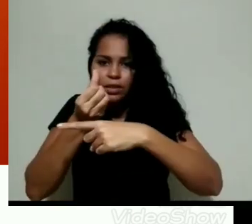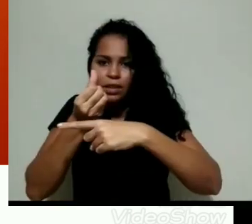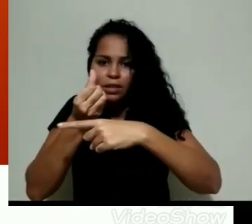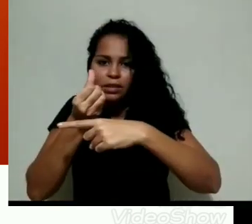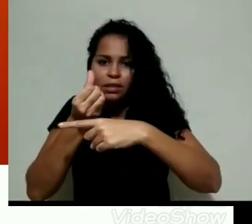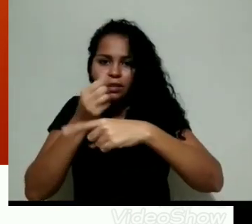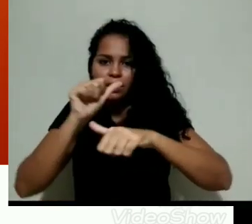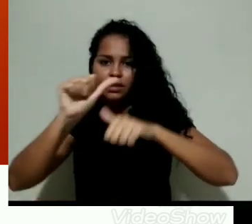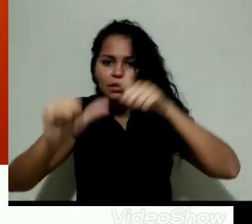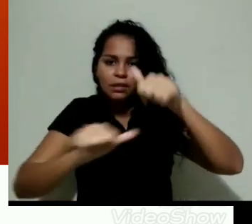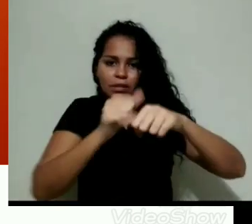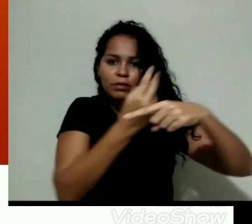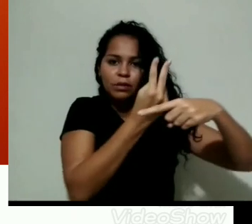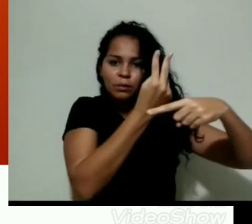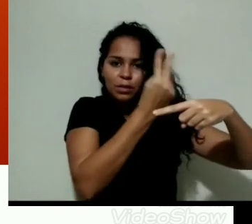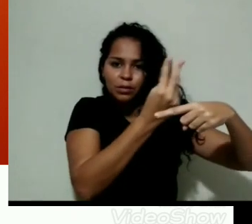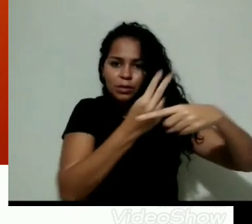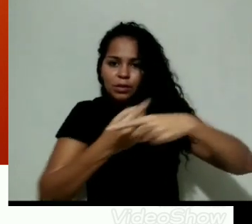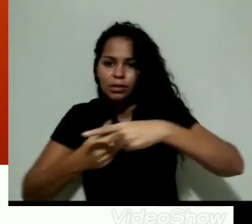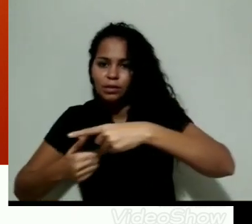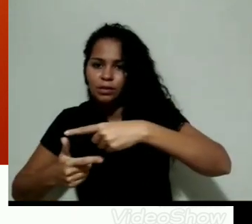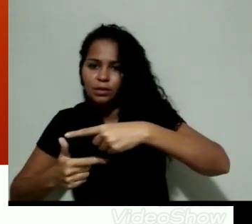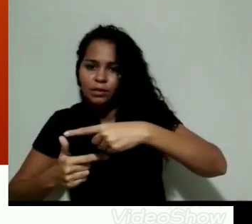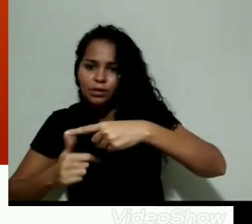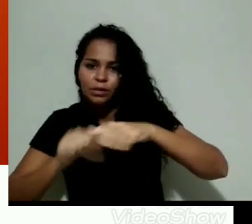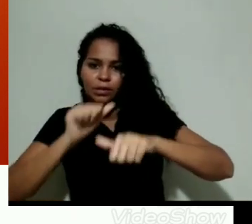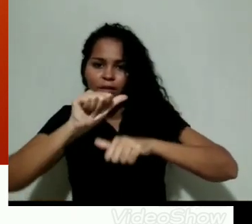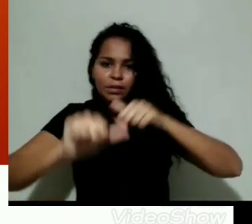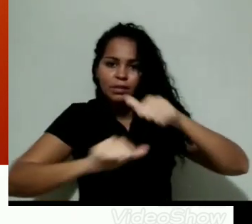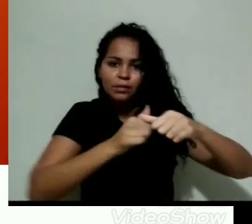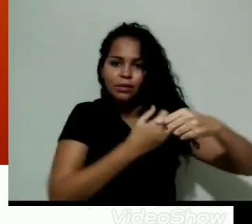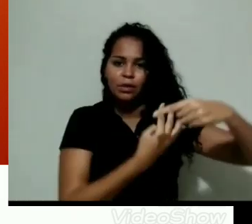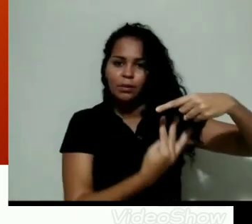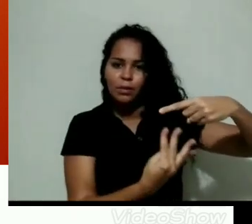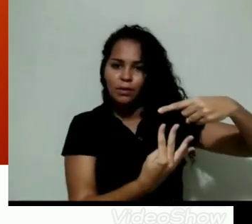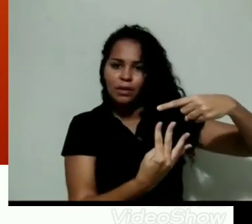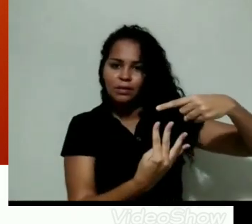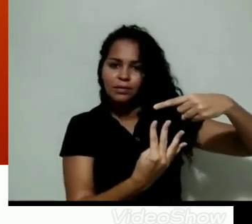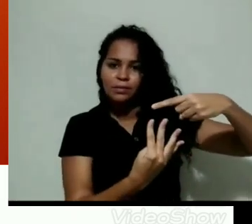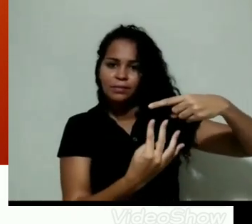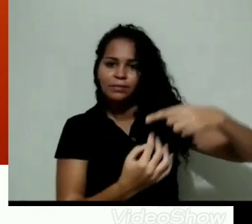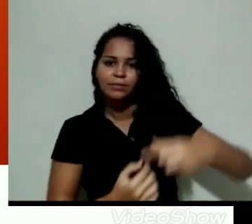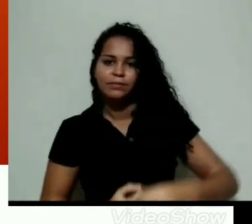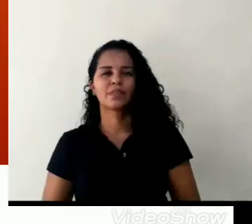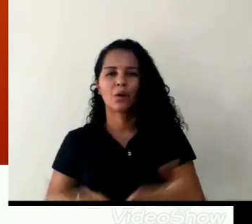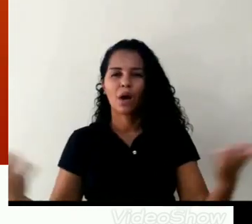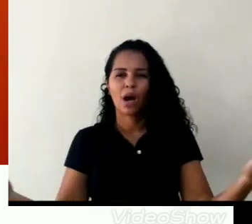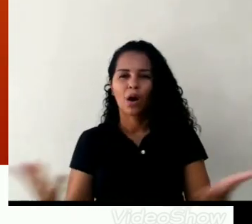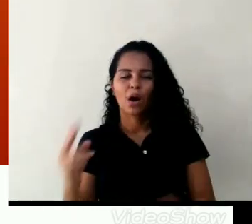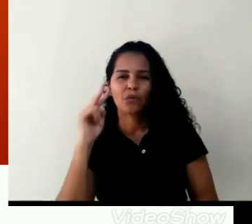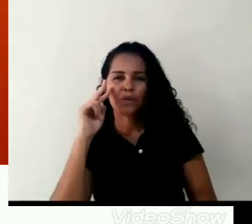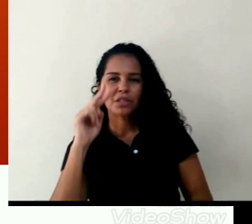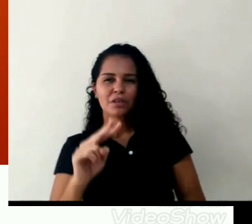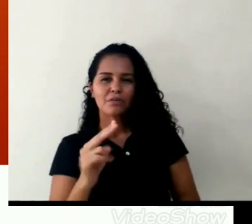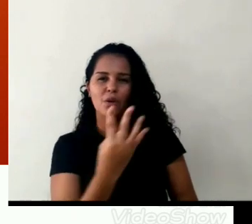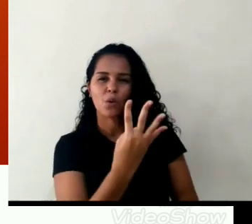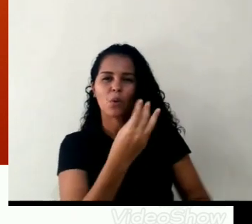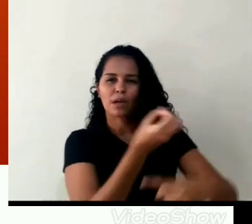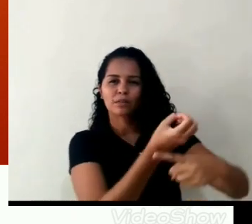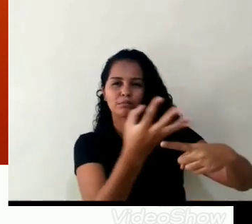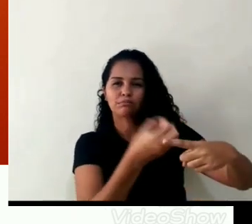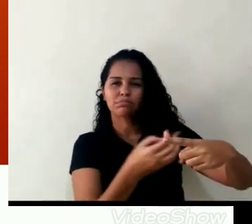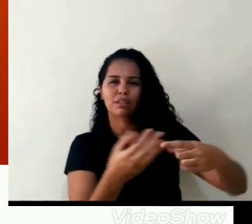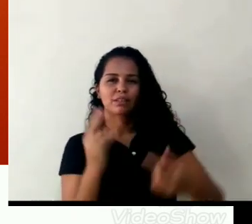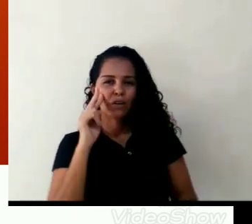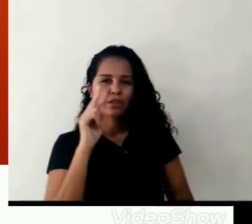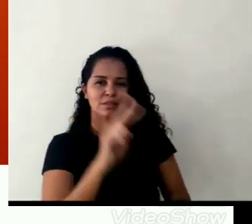4. Então, essas 4 frações que você vê aí são frações equivalentes. Vamos agora sistematizar